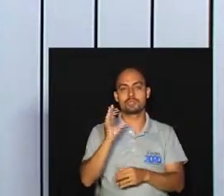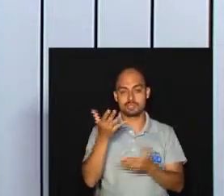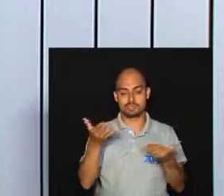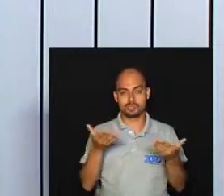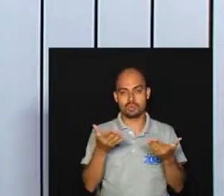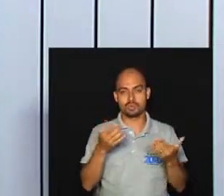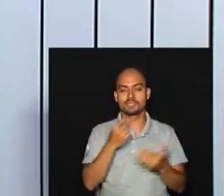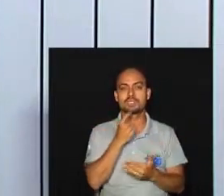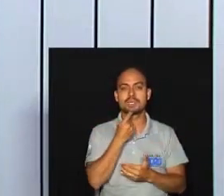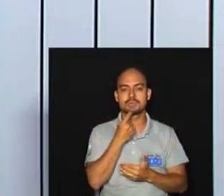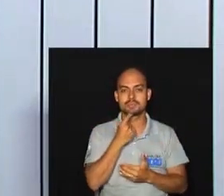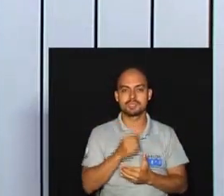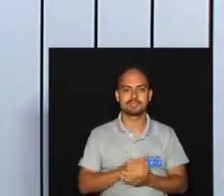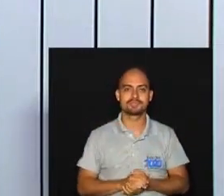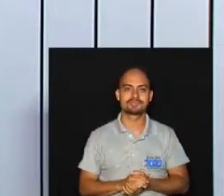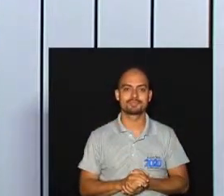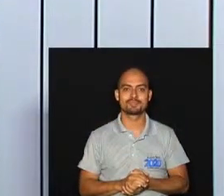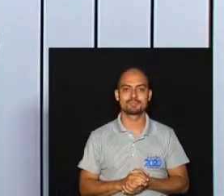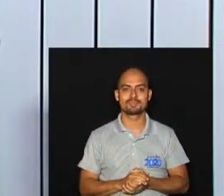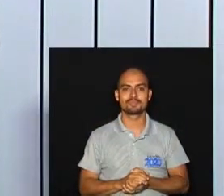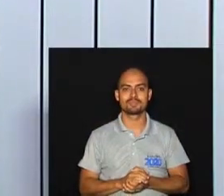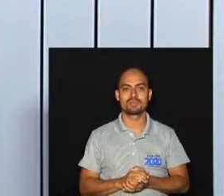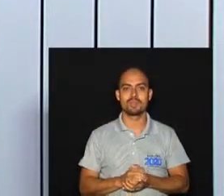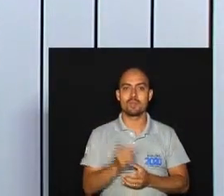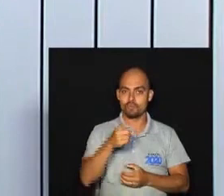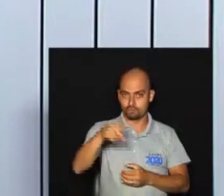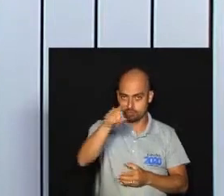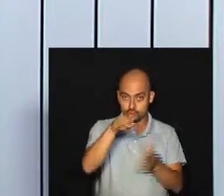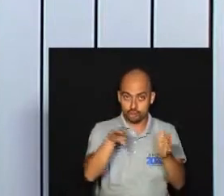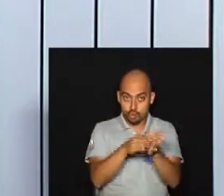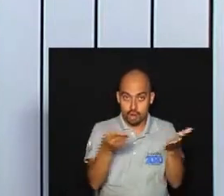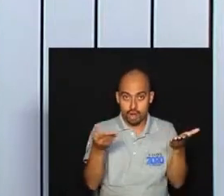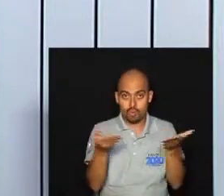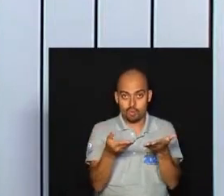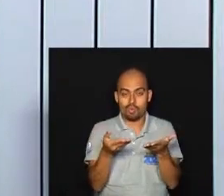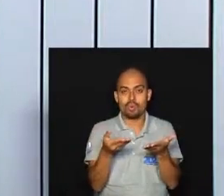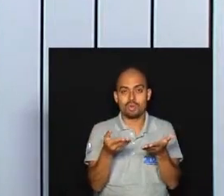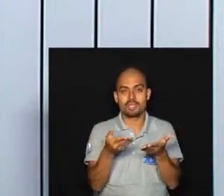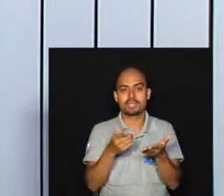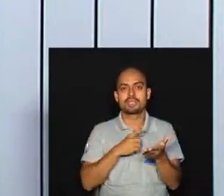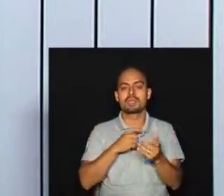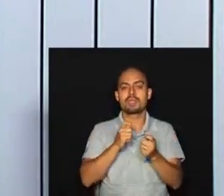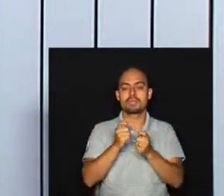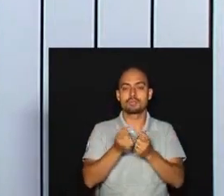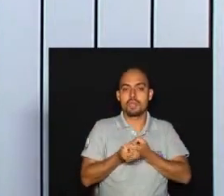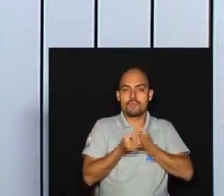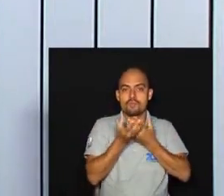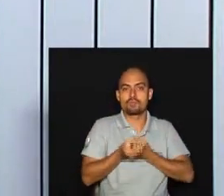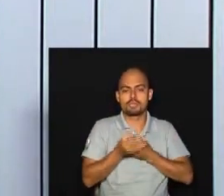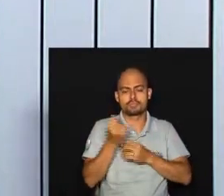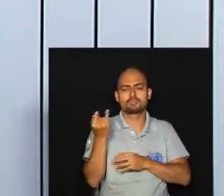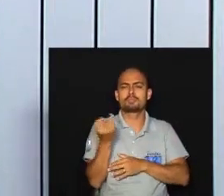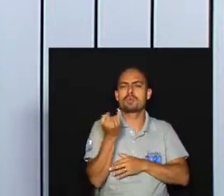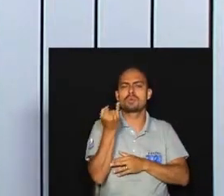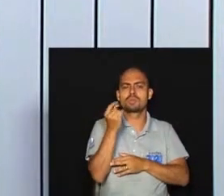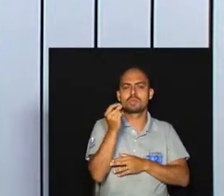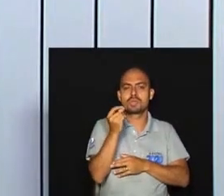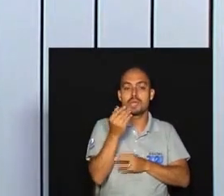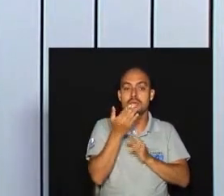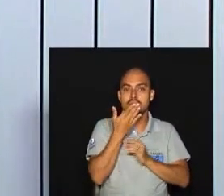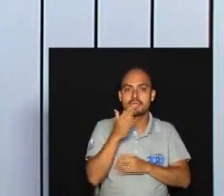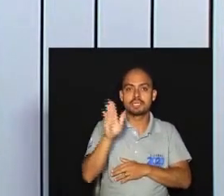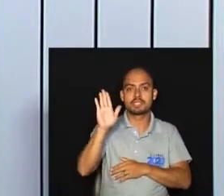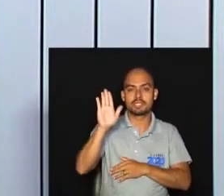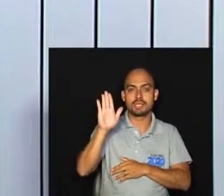acontecendo aqui na cidade de Campinas. Você que está chegando agora, a gente tem uma informação importante em relação ao candidato,